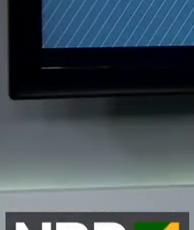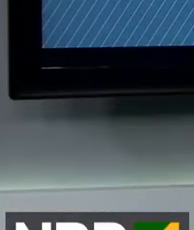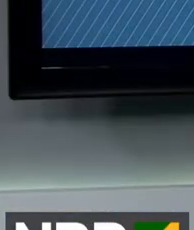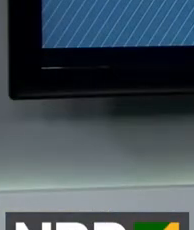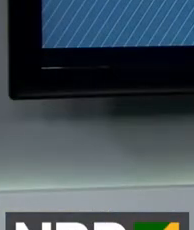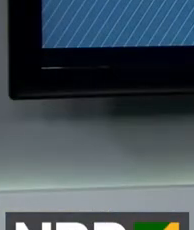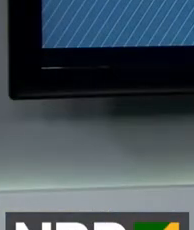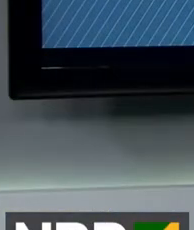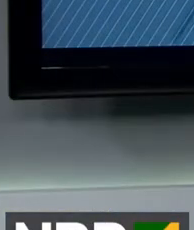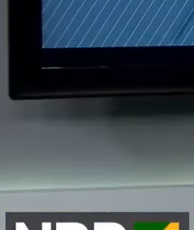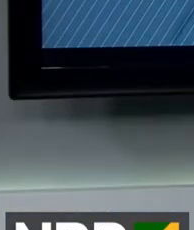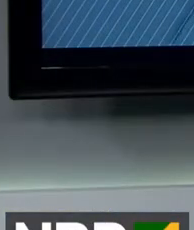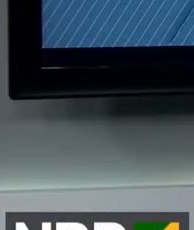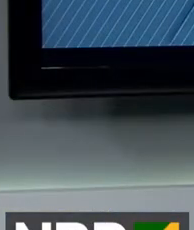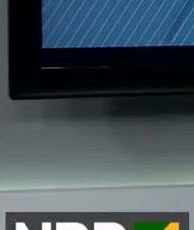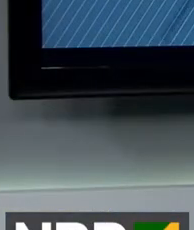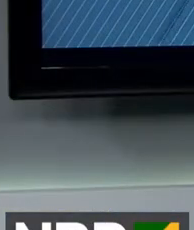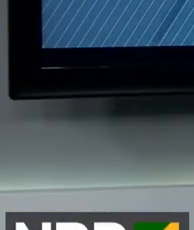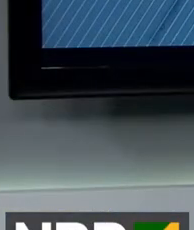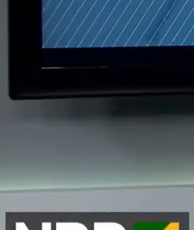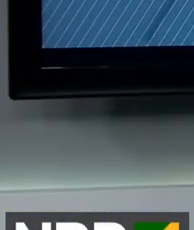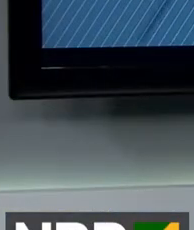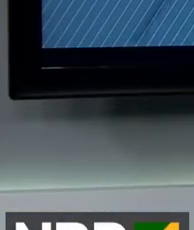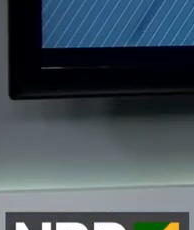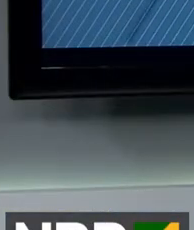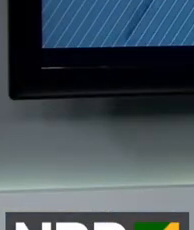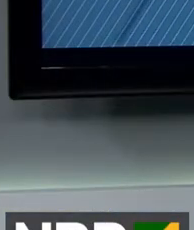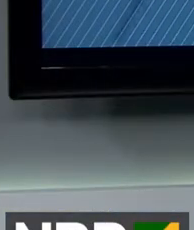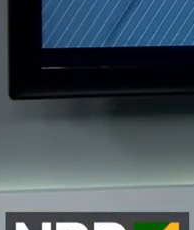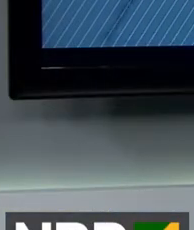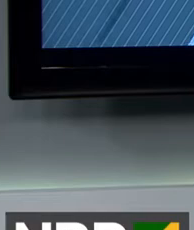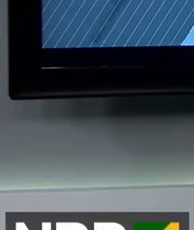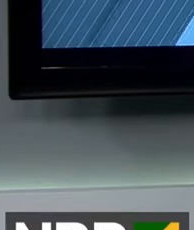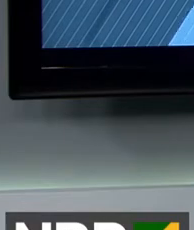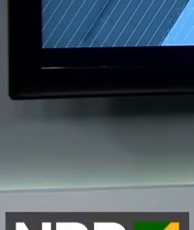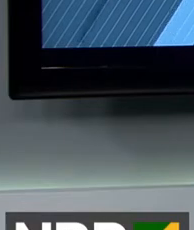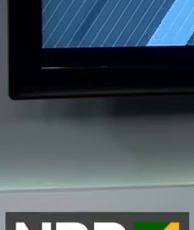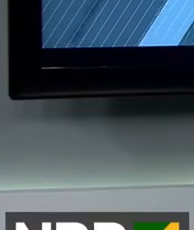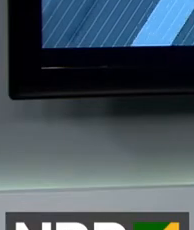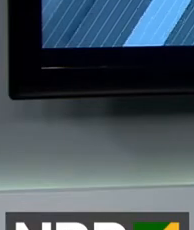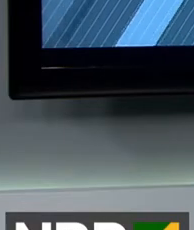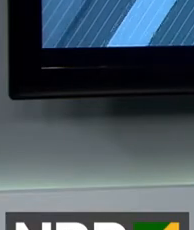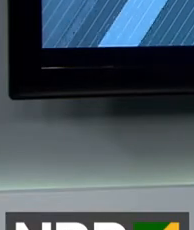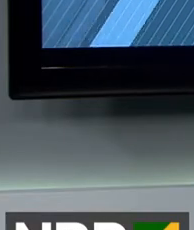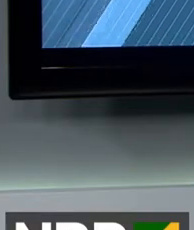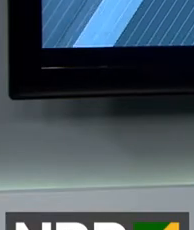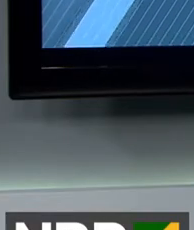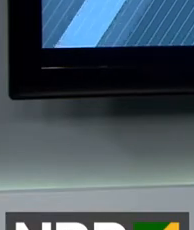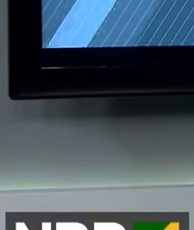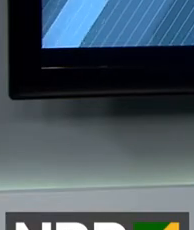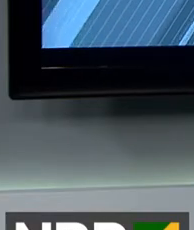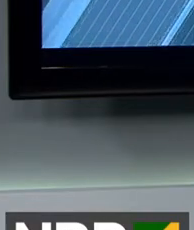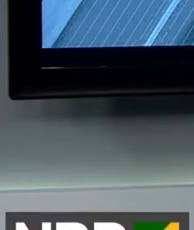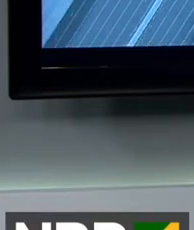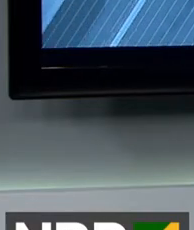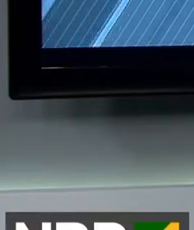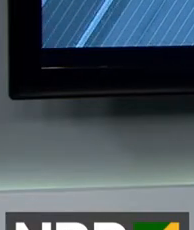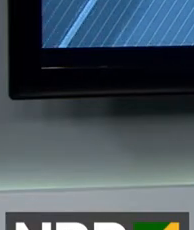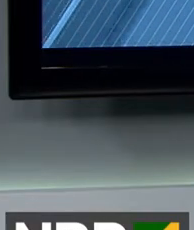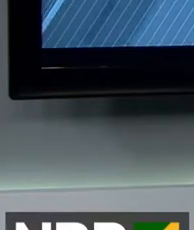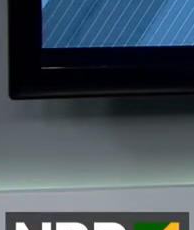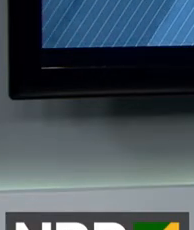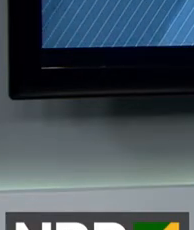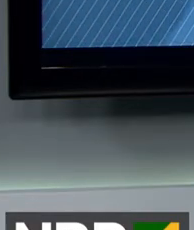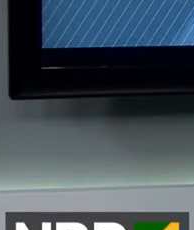Nós acompanhamos ao vivo a declaração do presidente Michel Temer aos jornalistas na cidade de Miranda, no Mato Grosso do Sul, onde ele participou